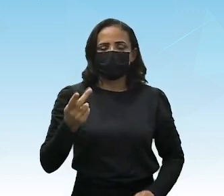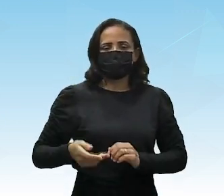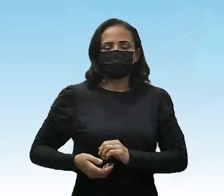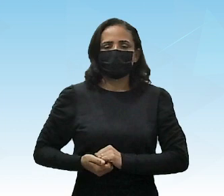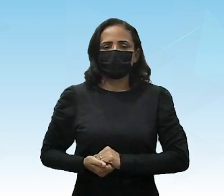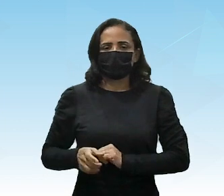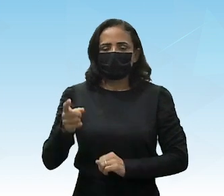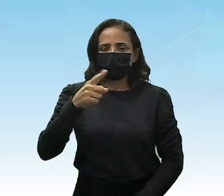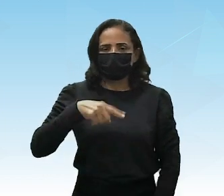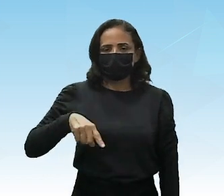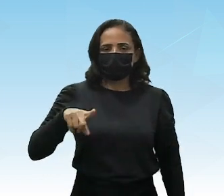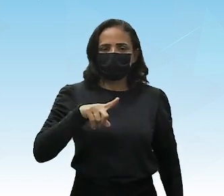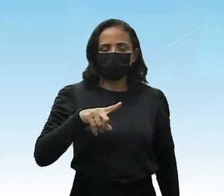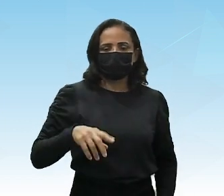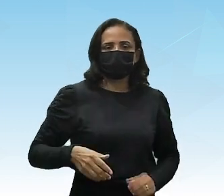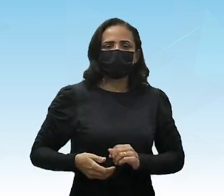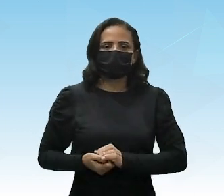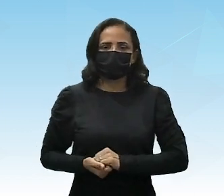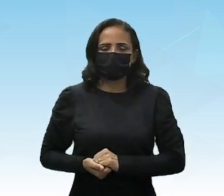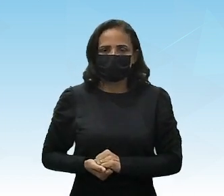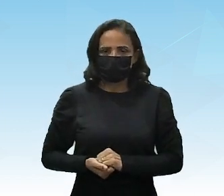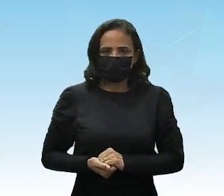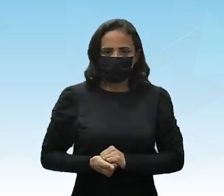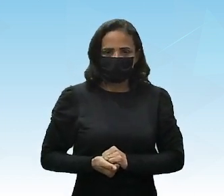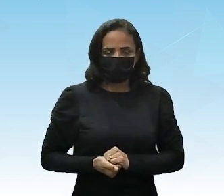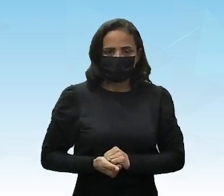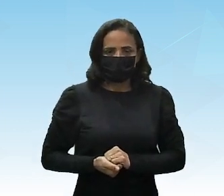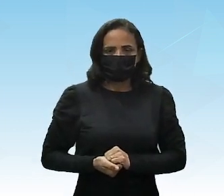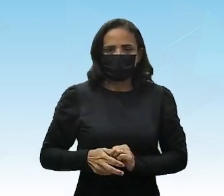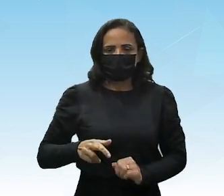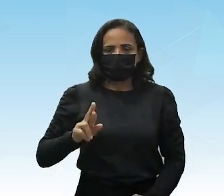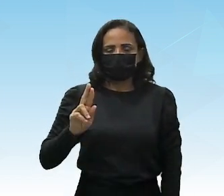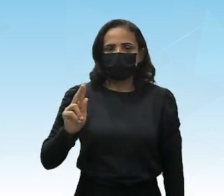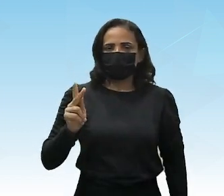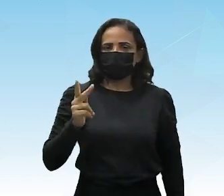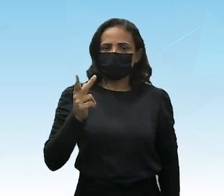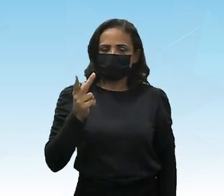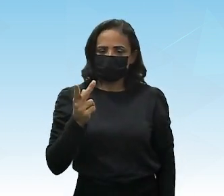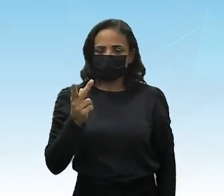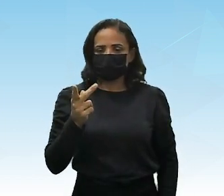Você vai ter o fator RH aqui. O fator RH,